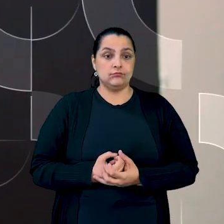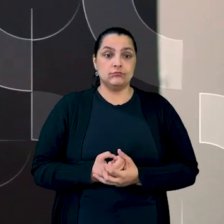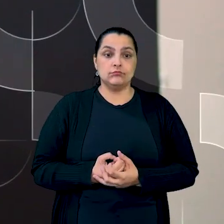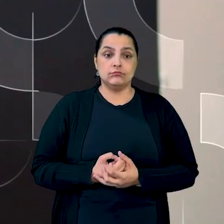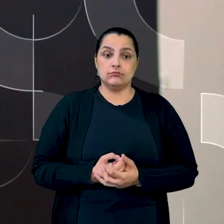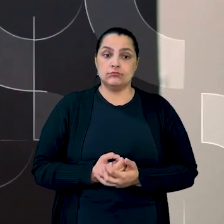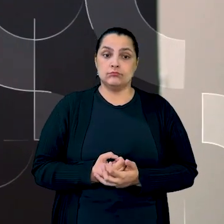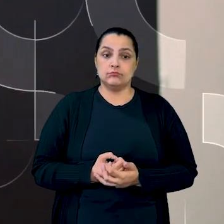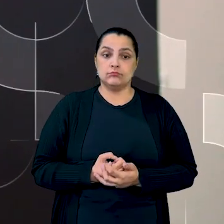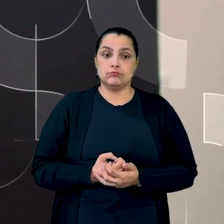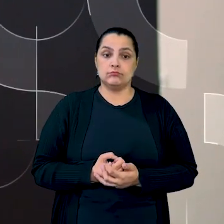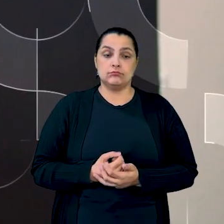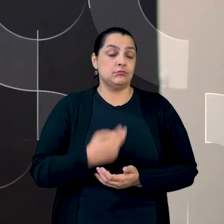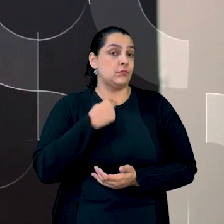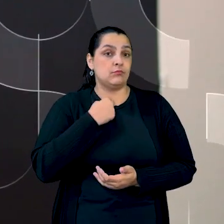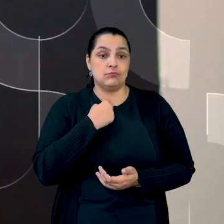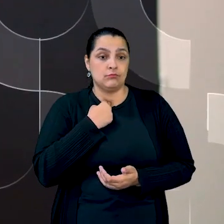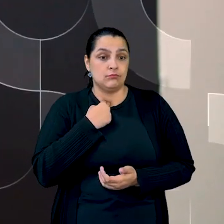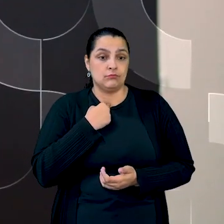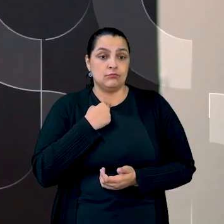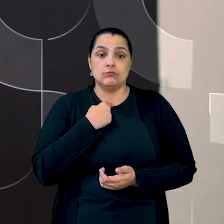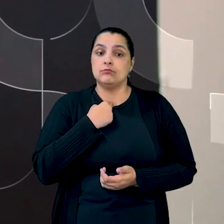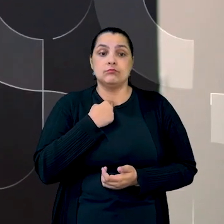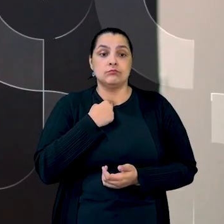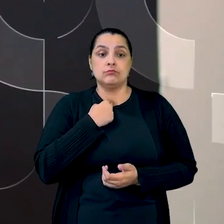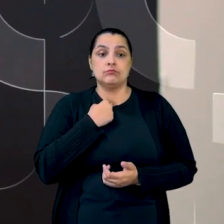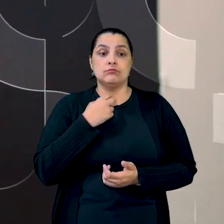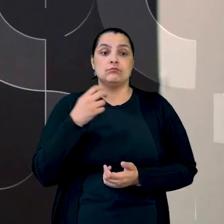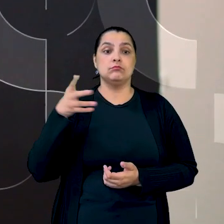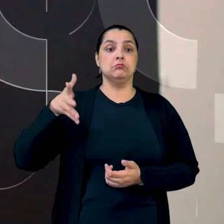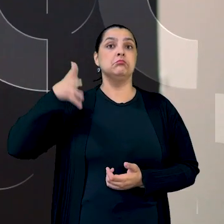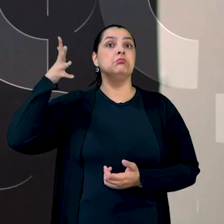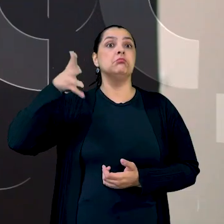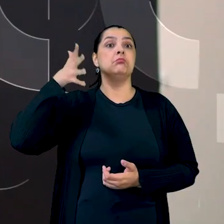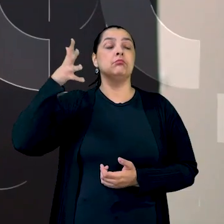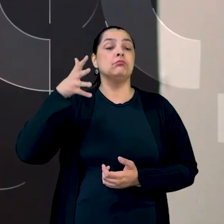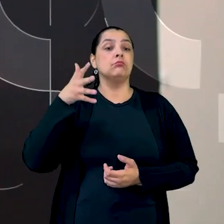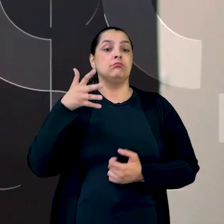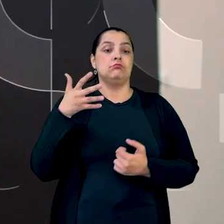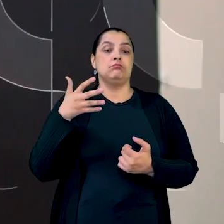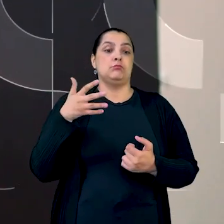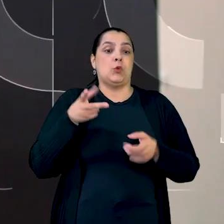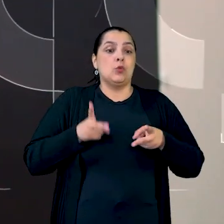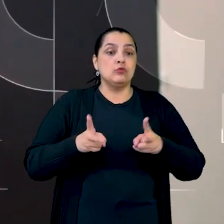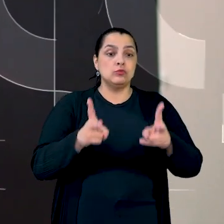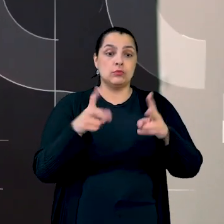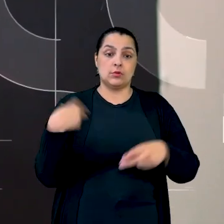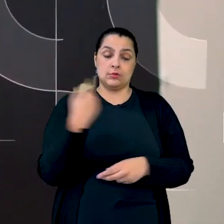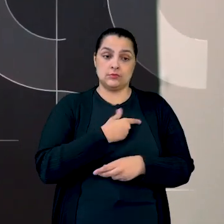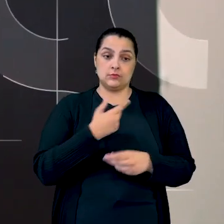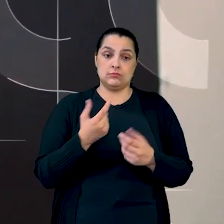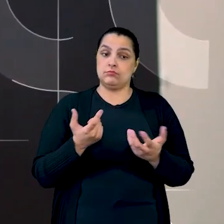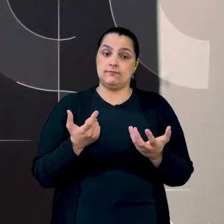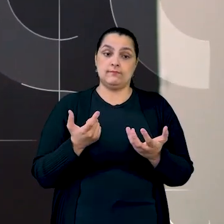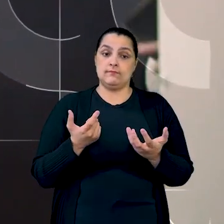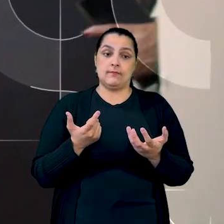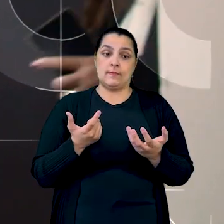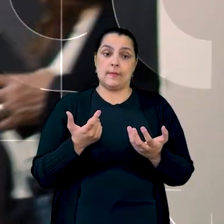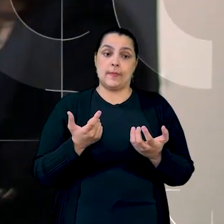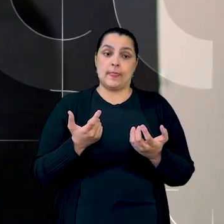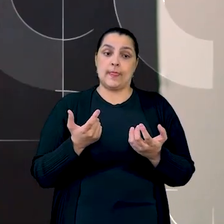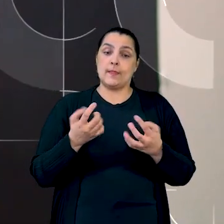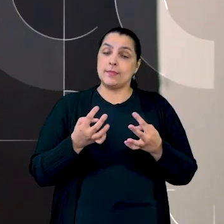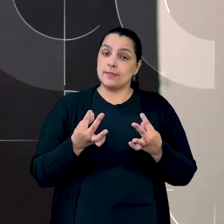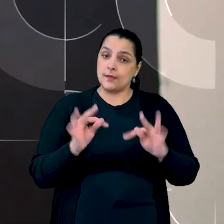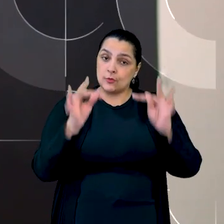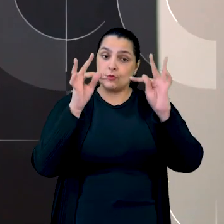que não pode, não deve, por uma outra roupagem de discurso, ser explorada. Nós aceitamos, somos